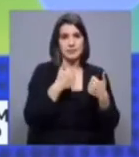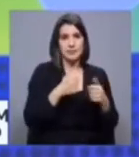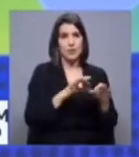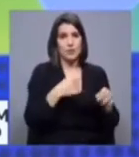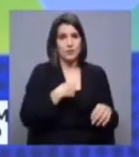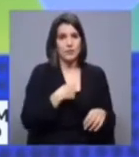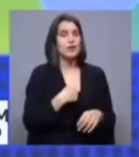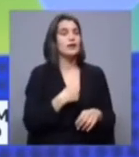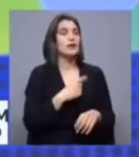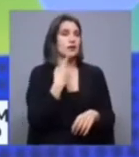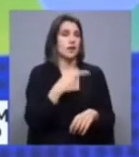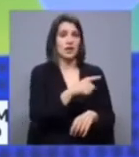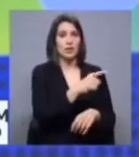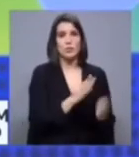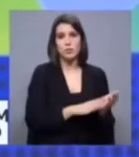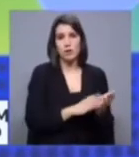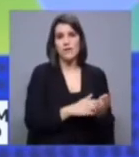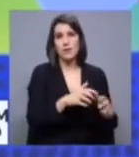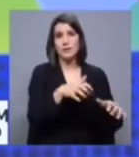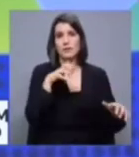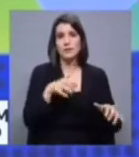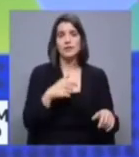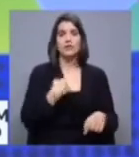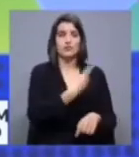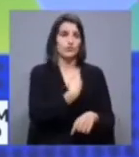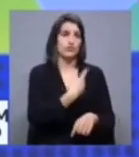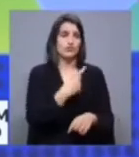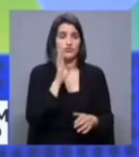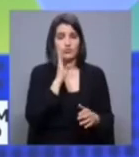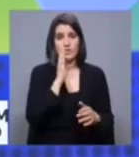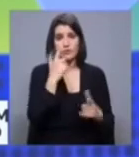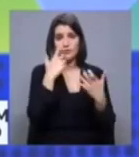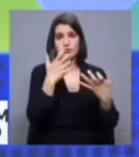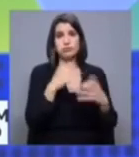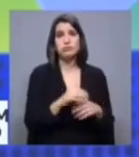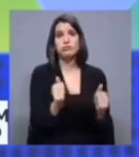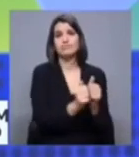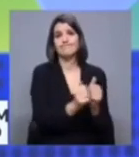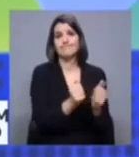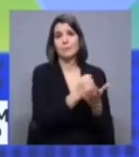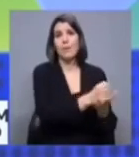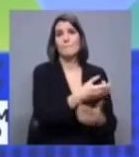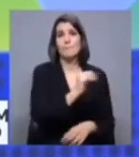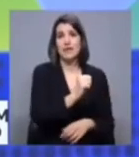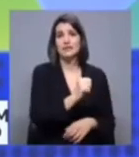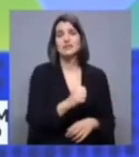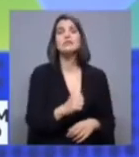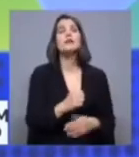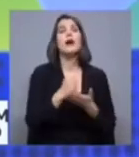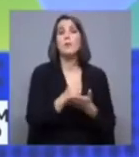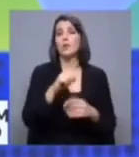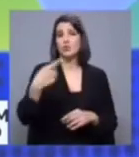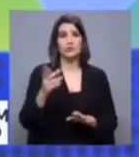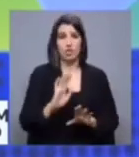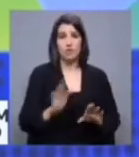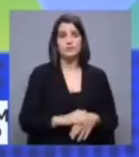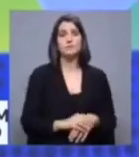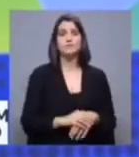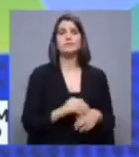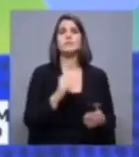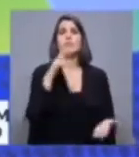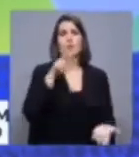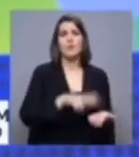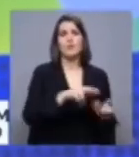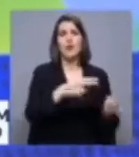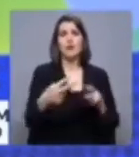que eu, Rui Rio deu provas no Parlamento, e eu e o João estivemos lá, de que esteve mais vezes ao lado do PS do que ao lado de quem interessava. Aprovou alterações